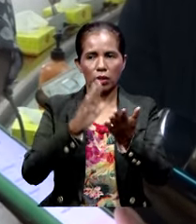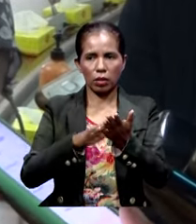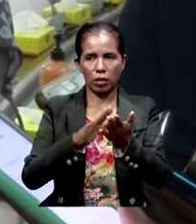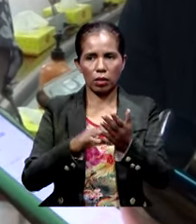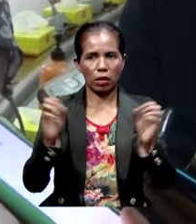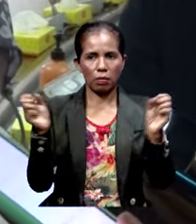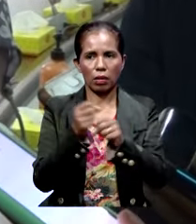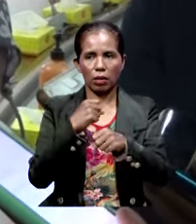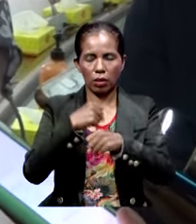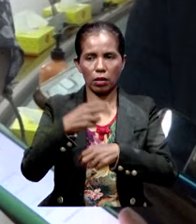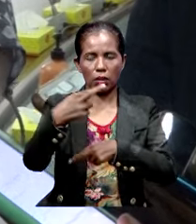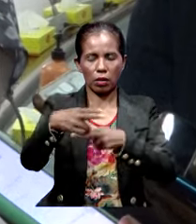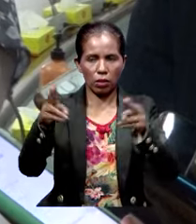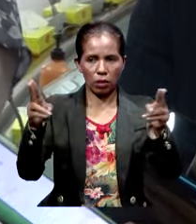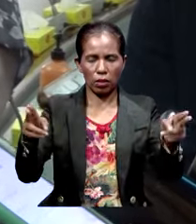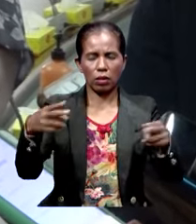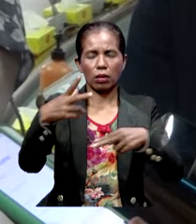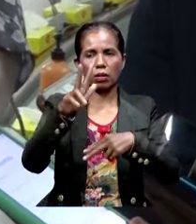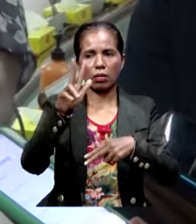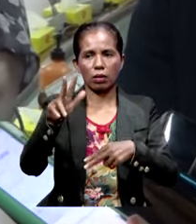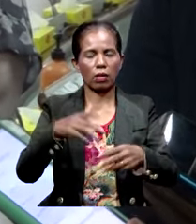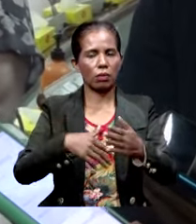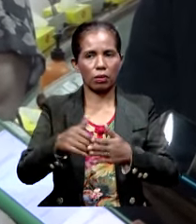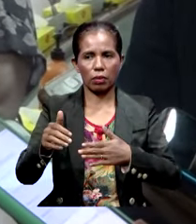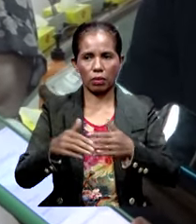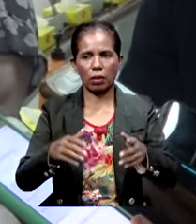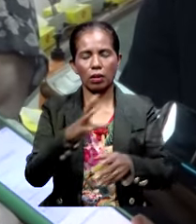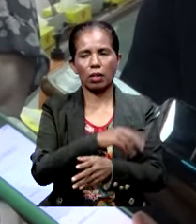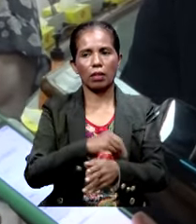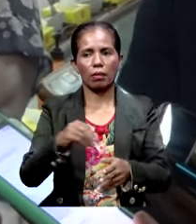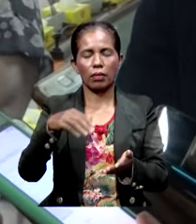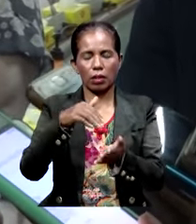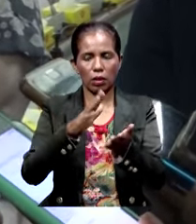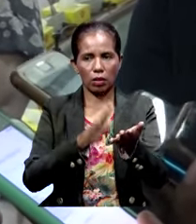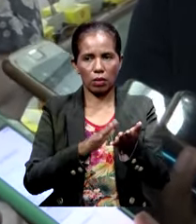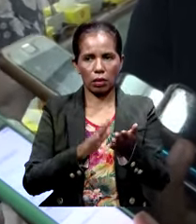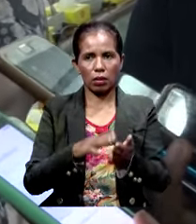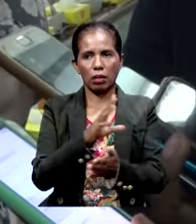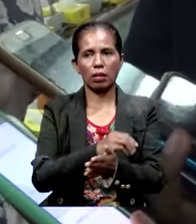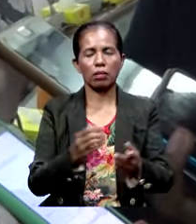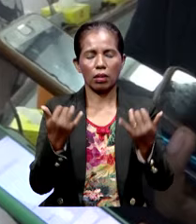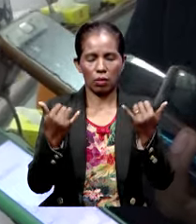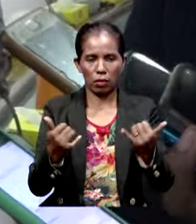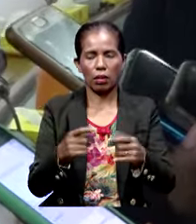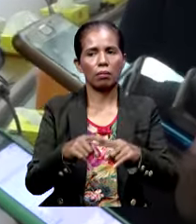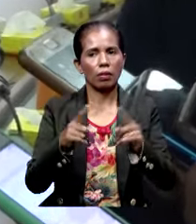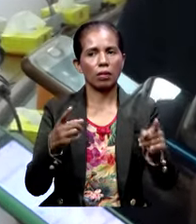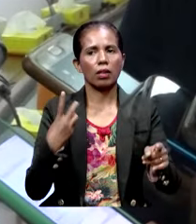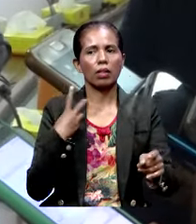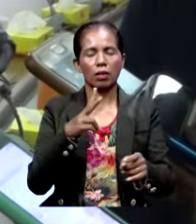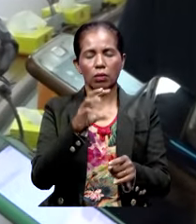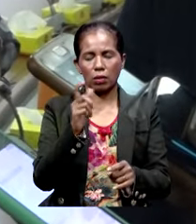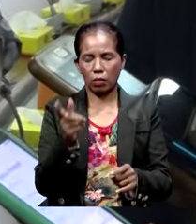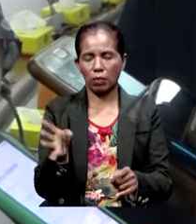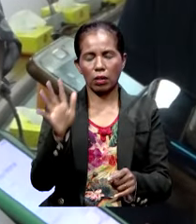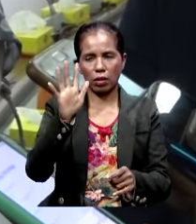lá bahalo, sala tolo, sala rua, conforme iha escola ne bahane são prática agora da DAO, mas bem, iha